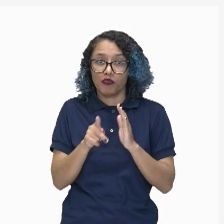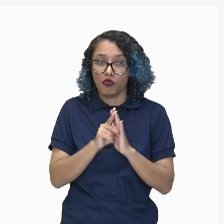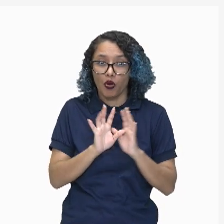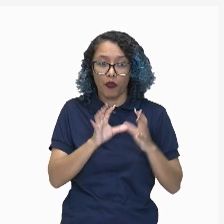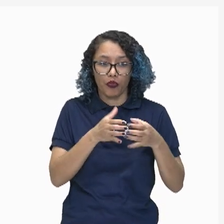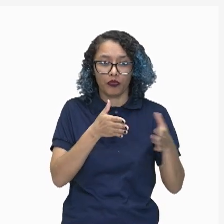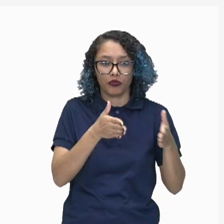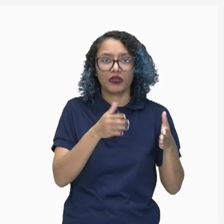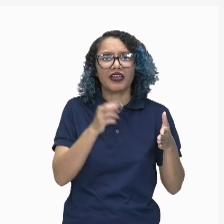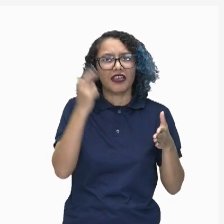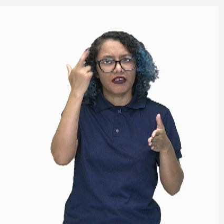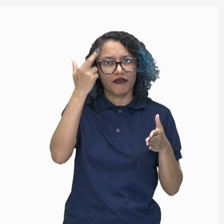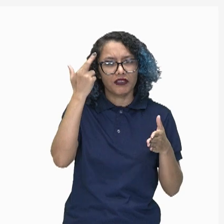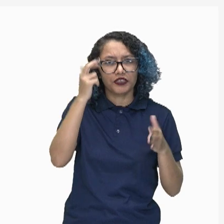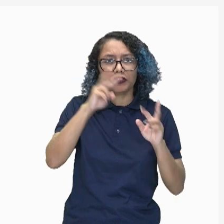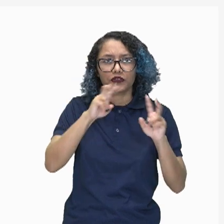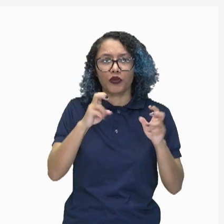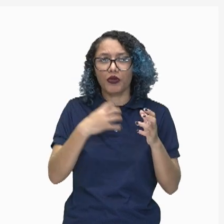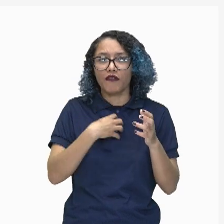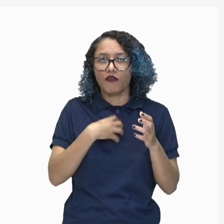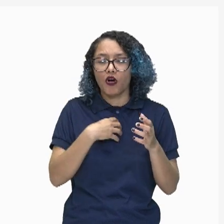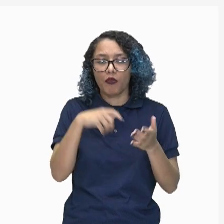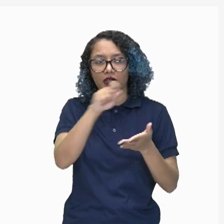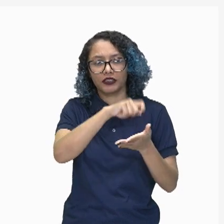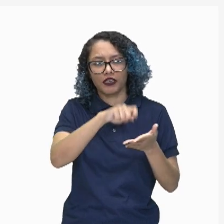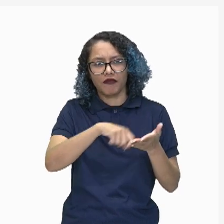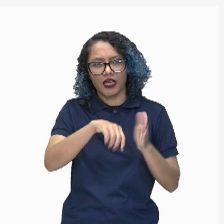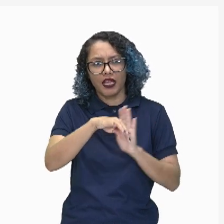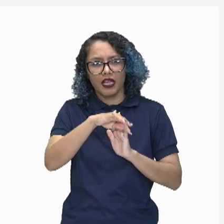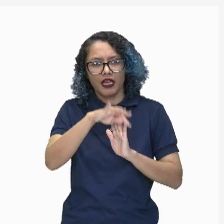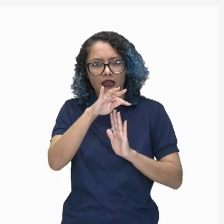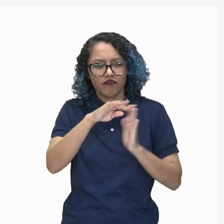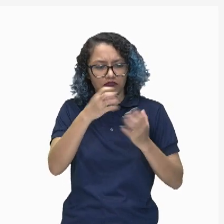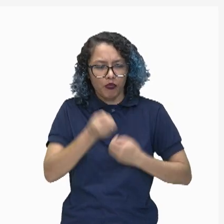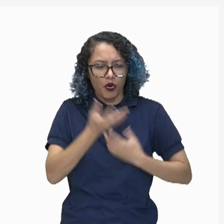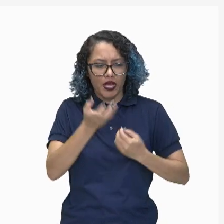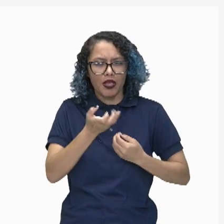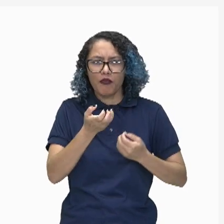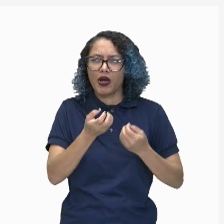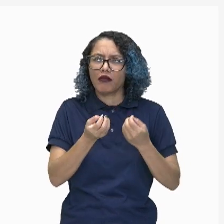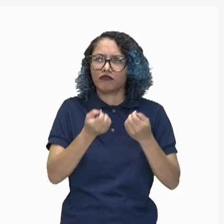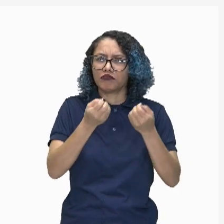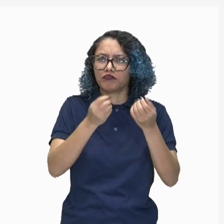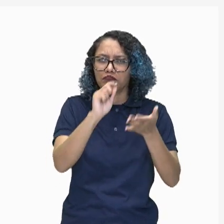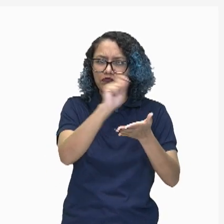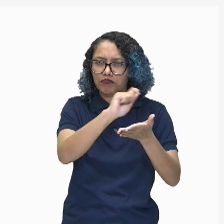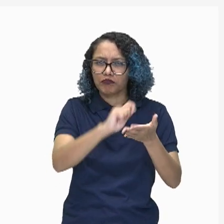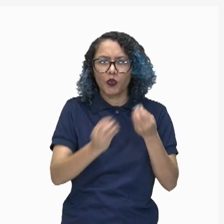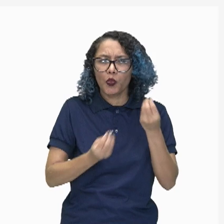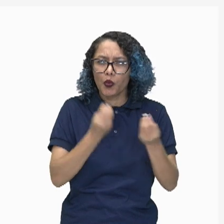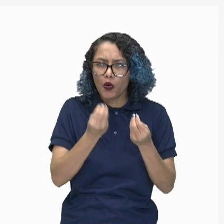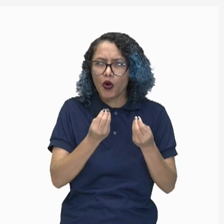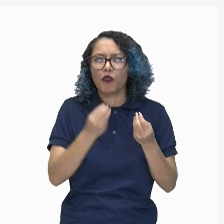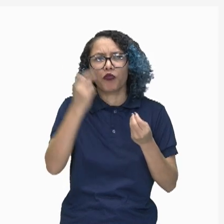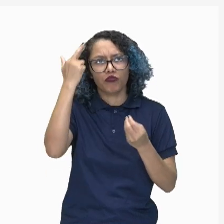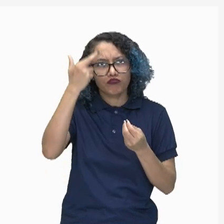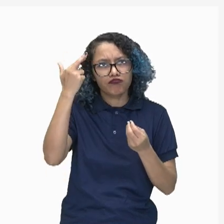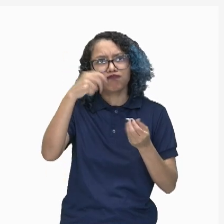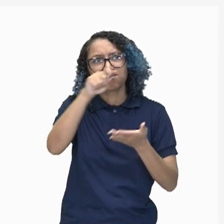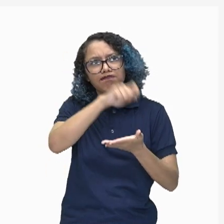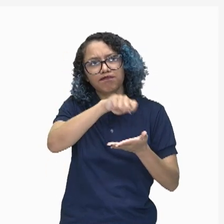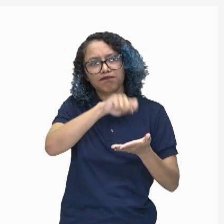próprio ato de escrever, ou seja, como se escreve um poema, e faziam poemas sobre isso, criando textos que discutiam a literatura e o processo de